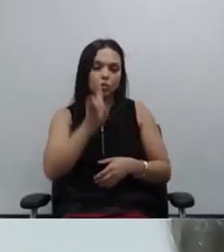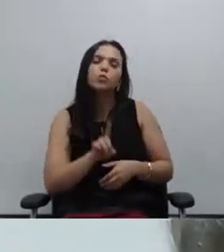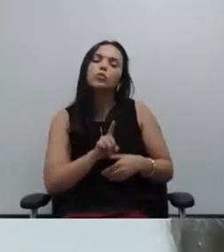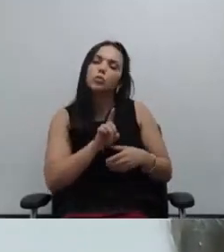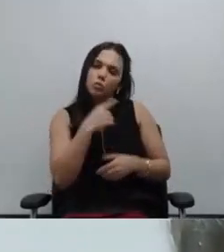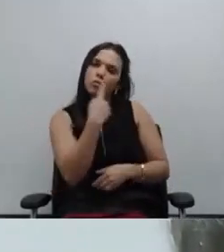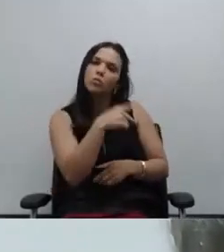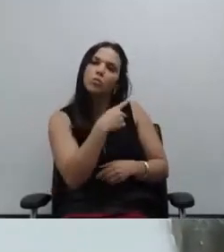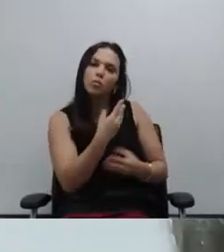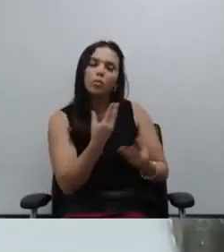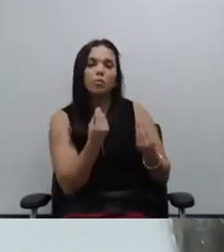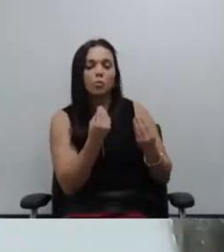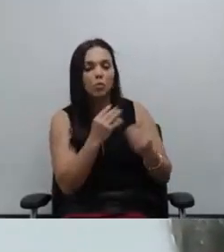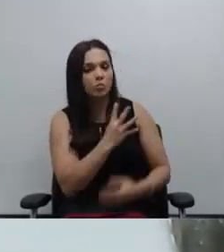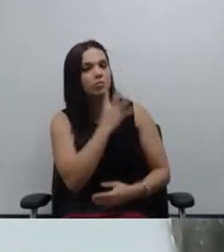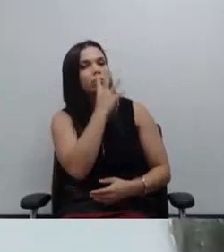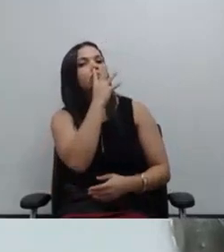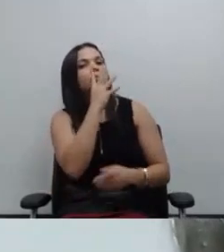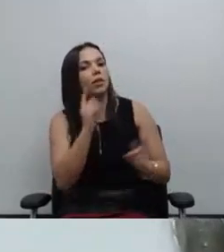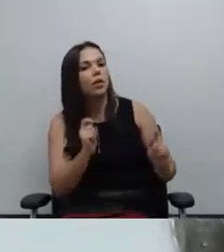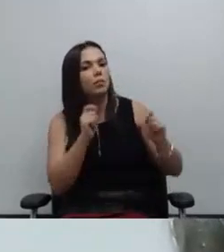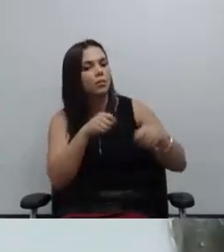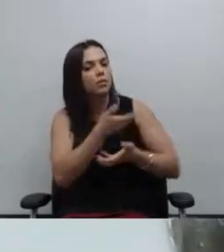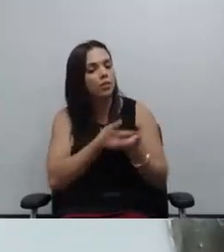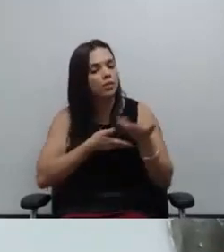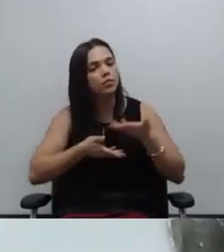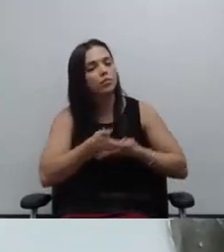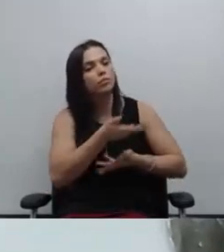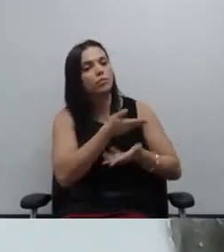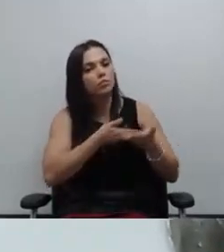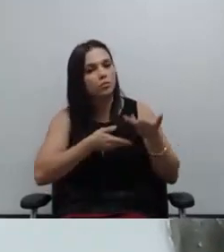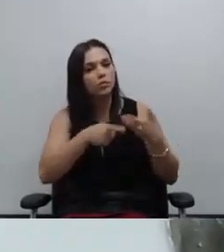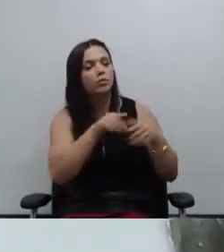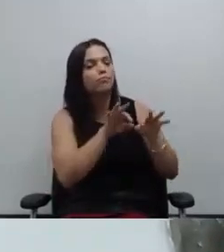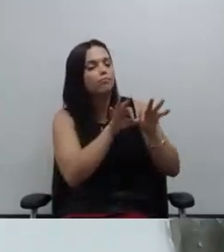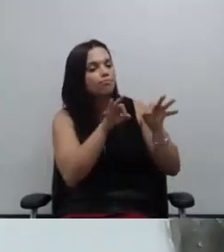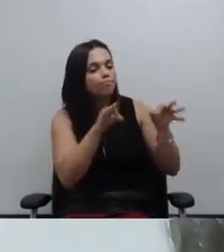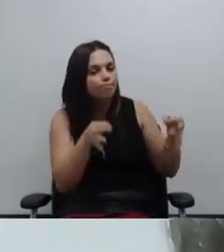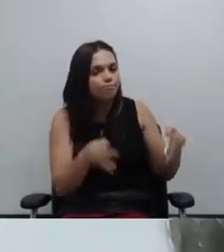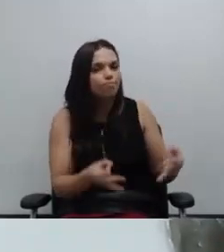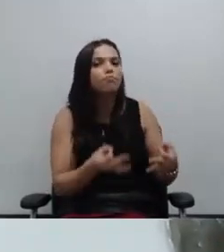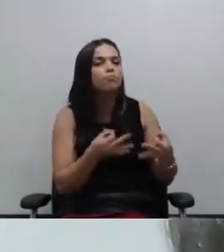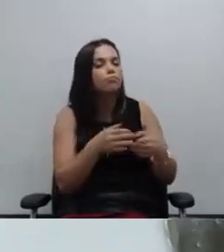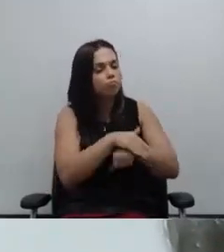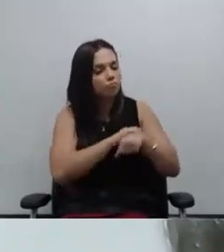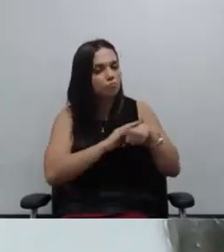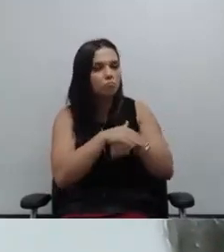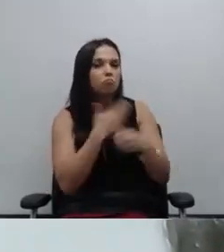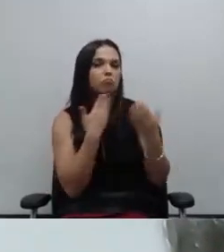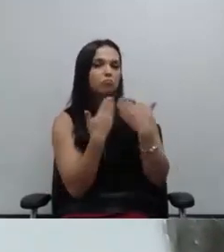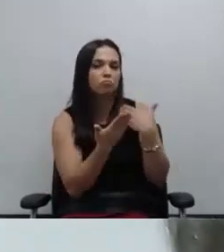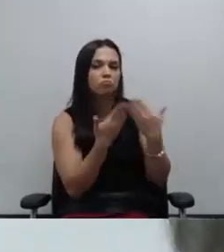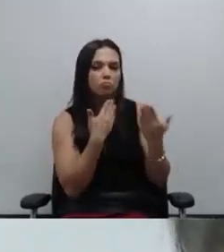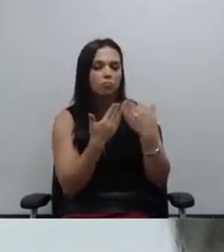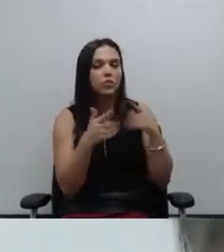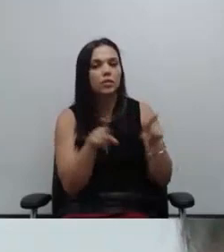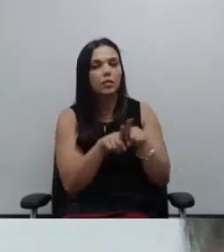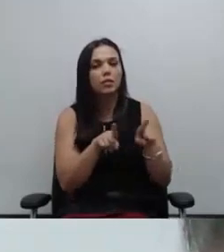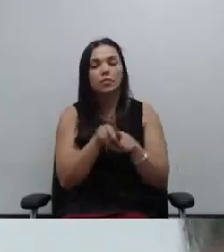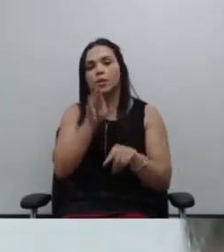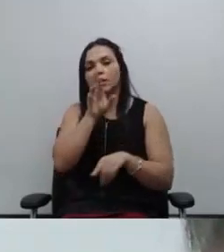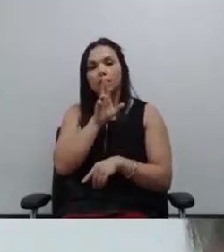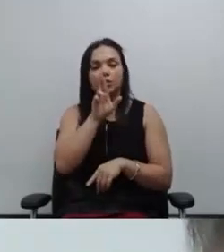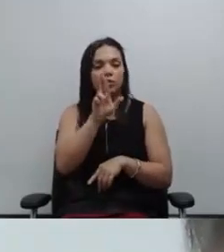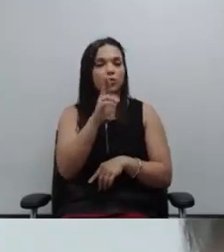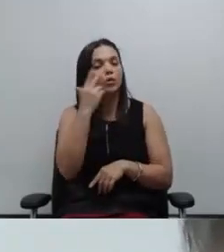impressionou muito positivamente pela capacidade de articulação, pela razoabilidade em seus posicionamentos e, por fim, pelo resultado por